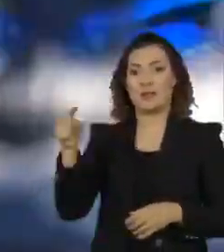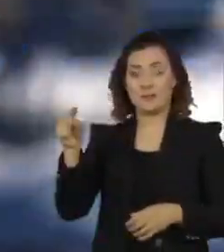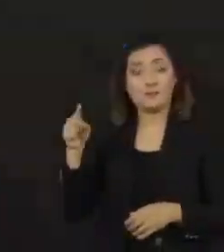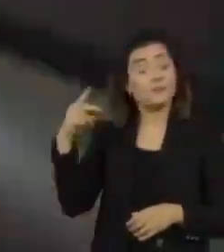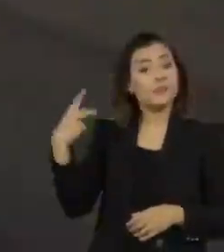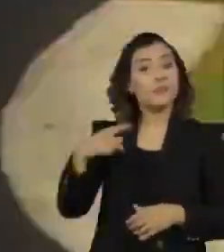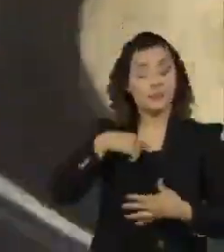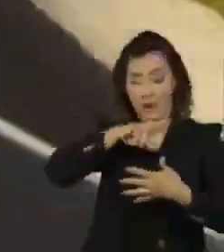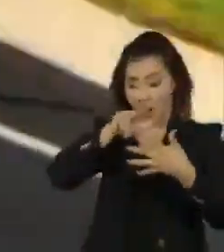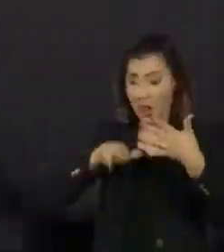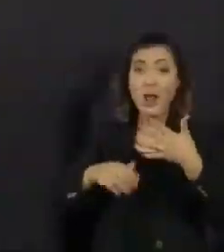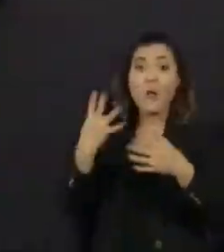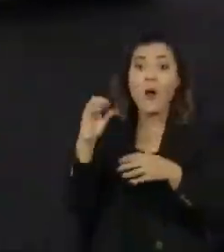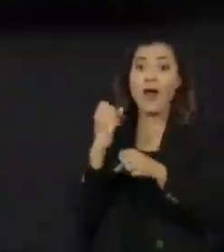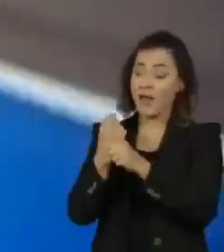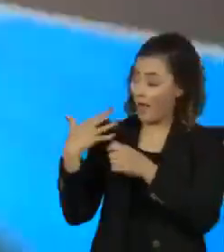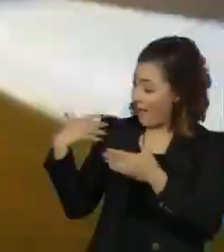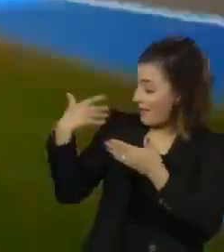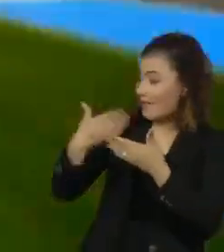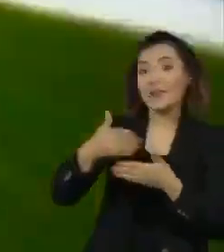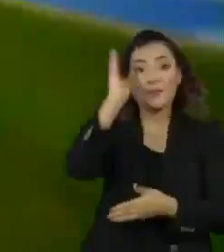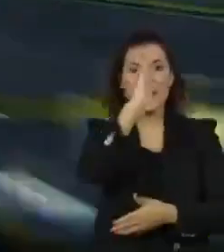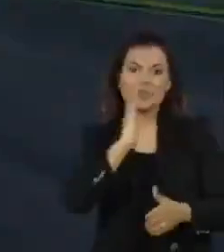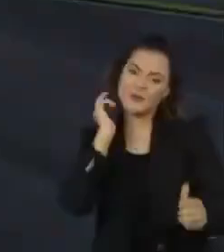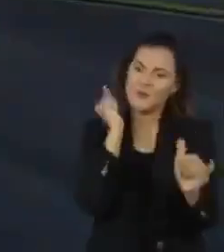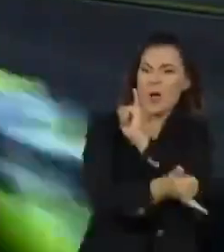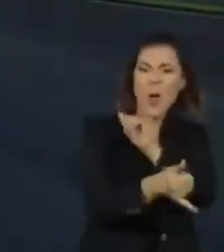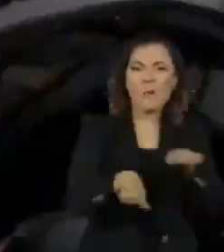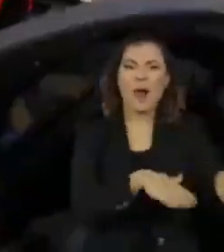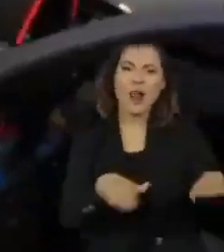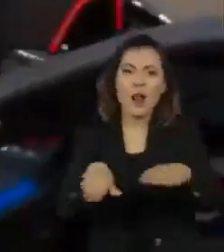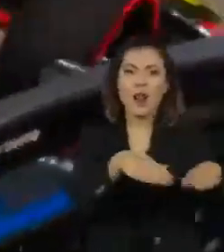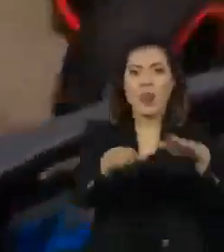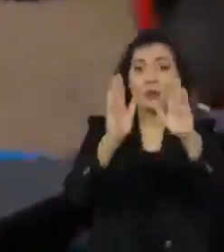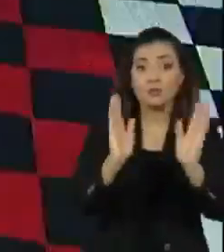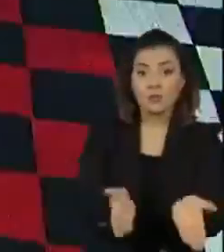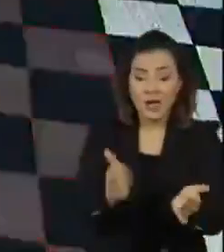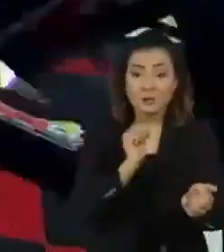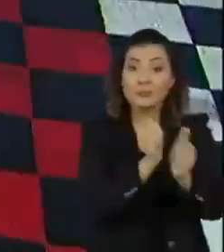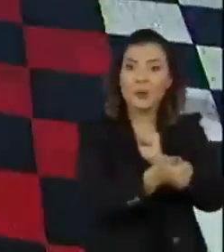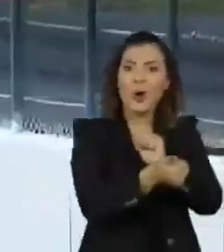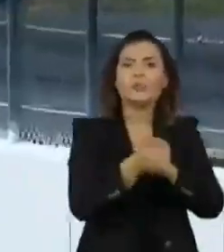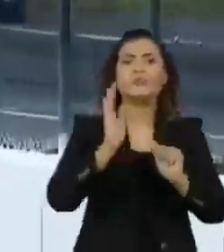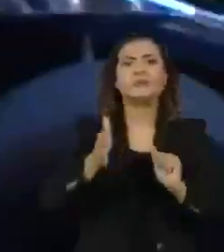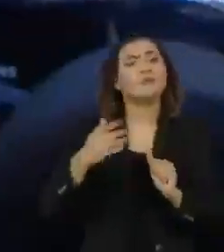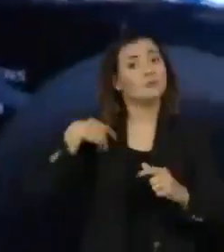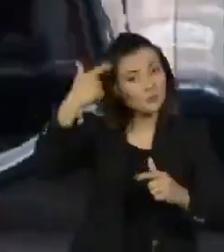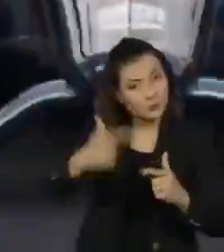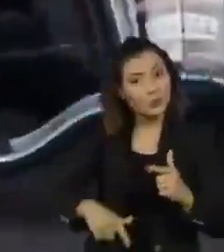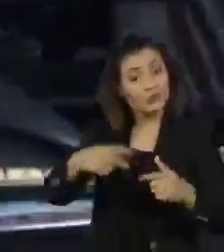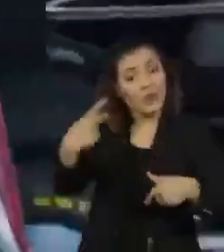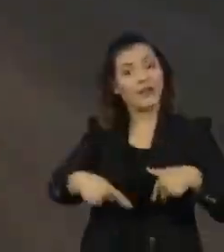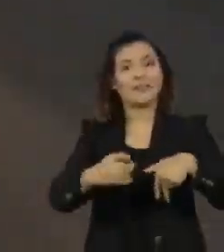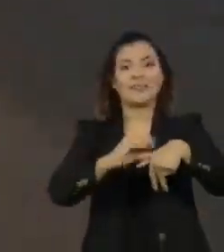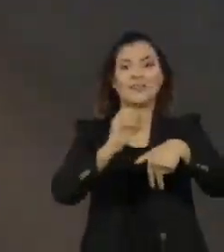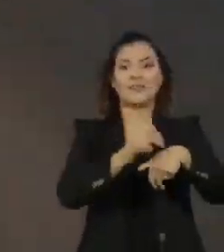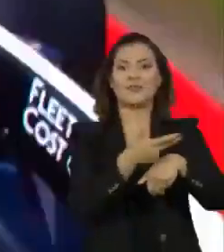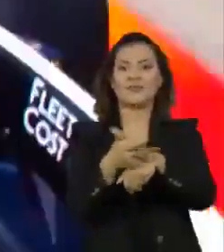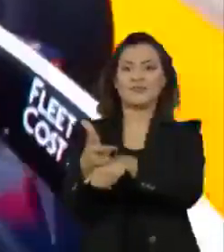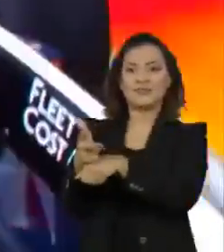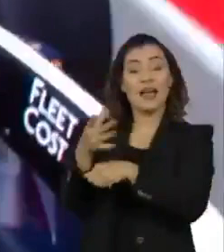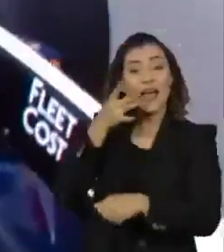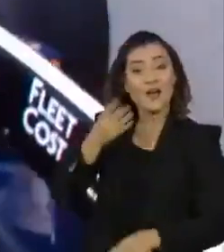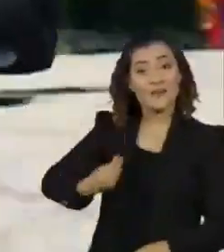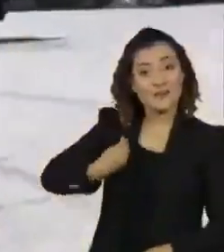São quase 40 anos do Brasil na Fórmula Indy. História que se renova em mais uma temporada, agora aqui na TV Cultura,